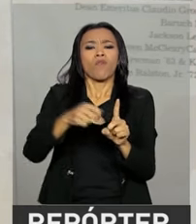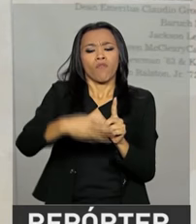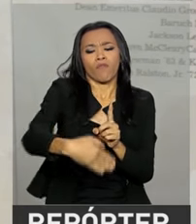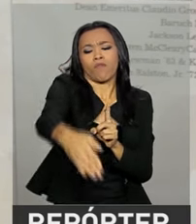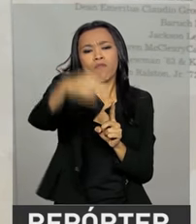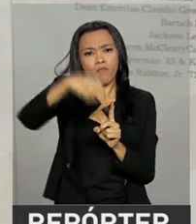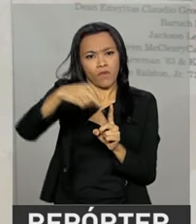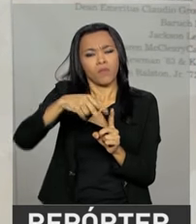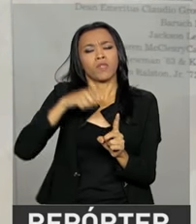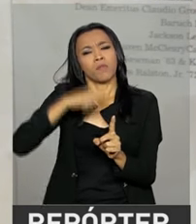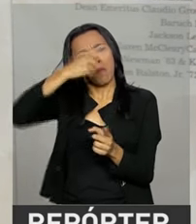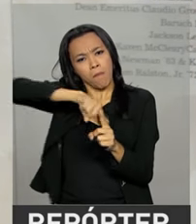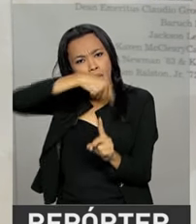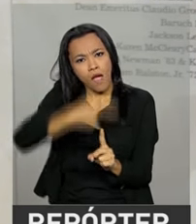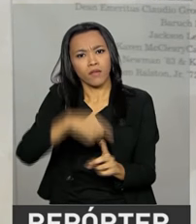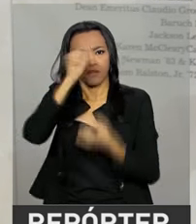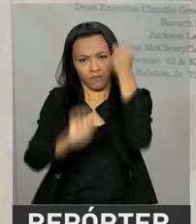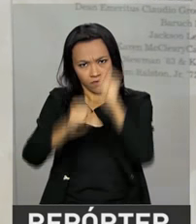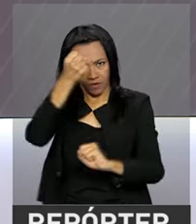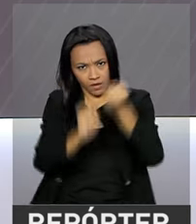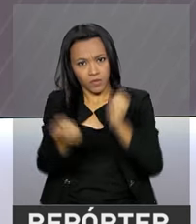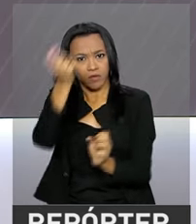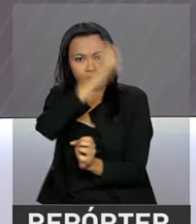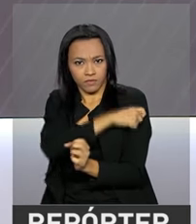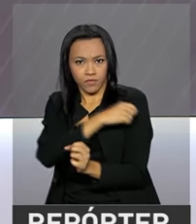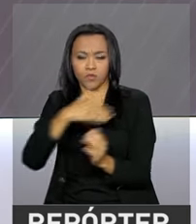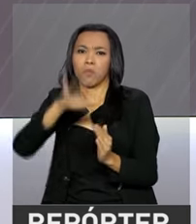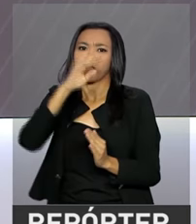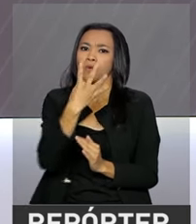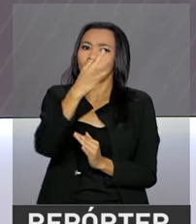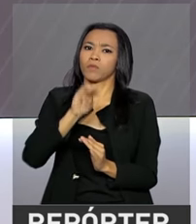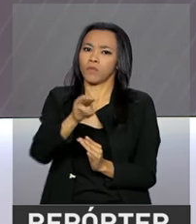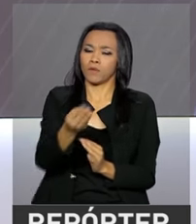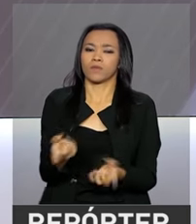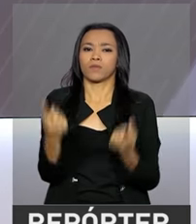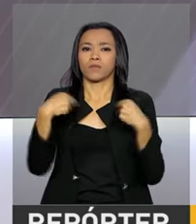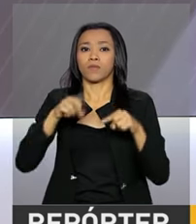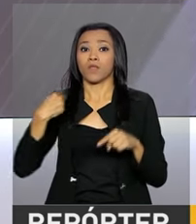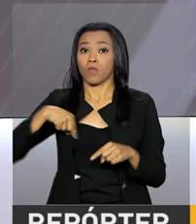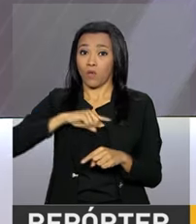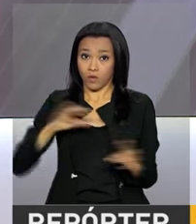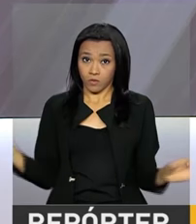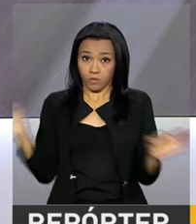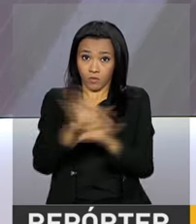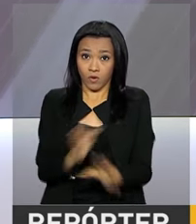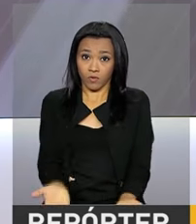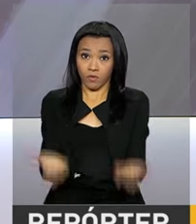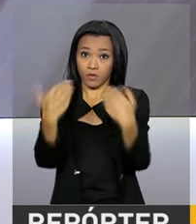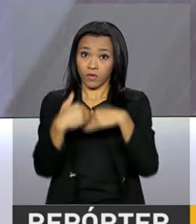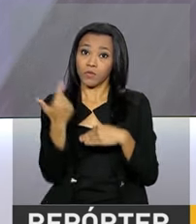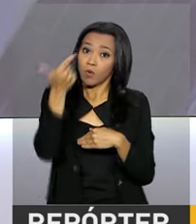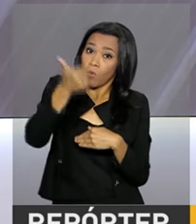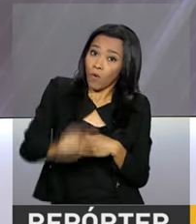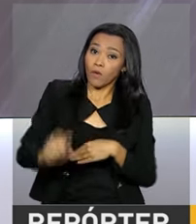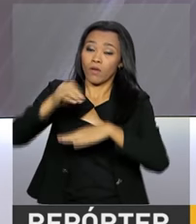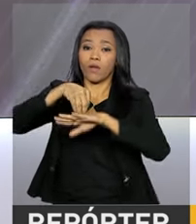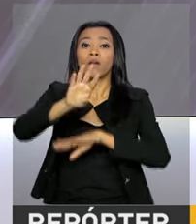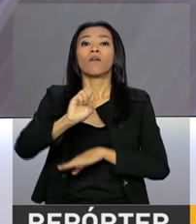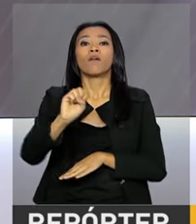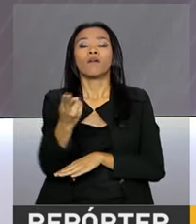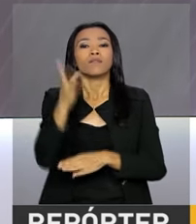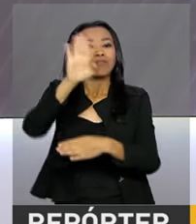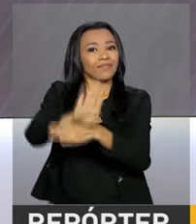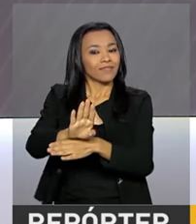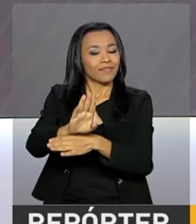com mais 4 milhões de doses por mês nós ficamos por aqui voltamos a qualquer momento com outras informações ou às três da tarde